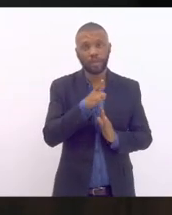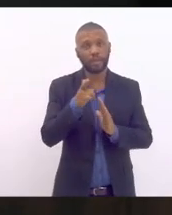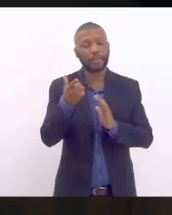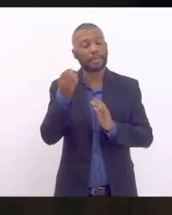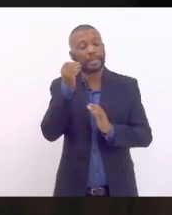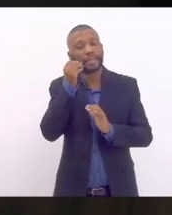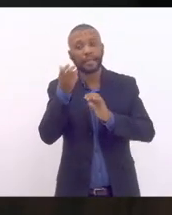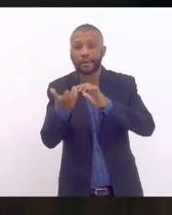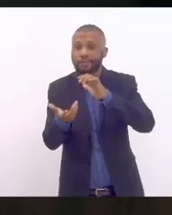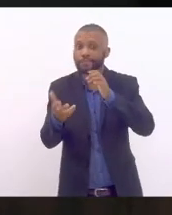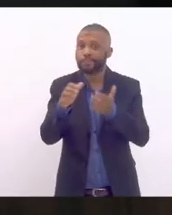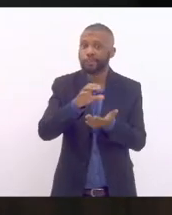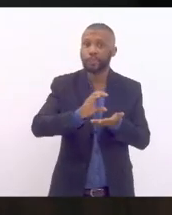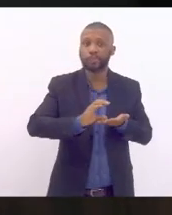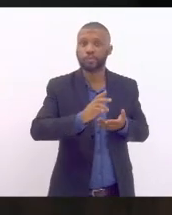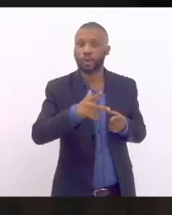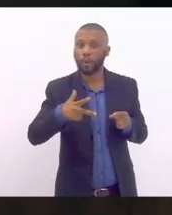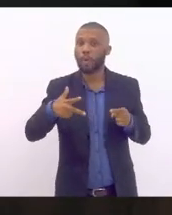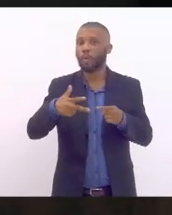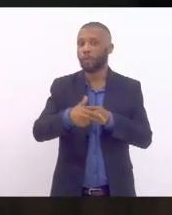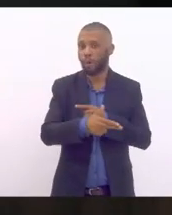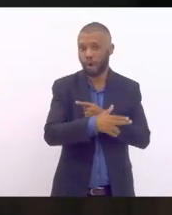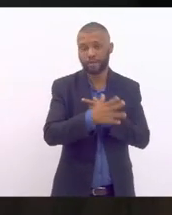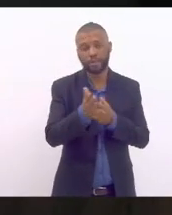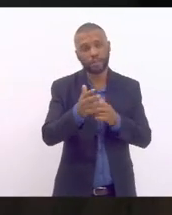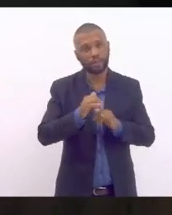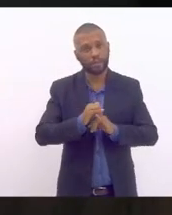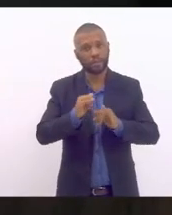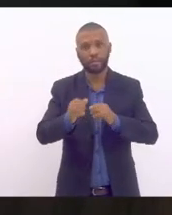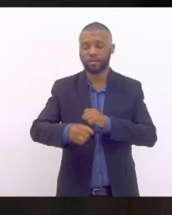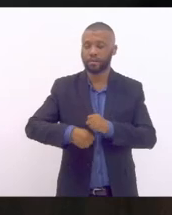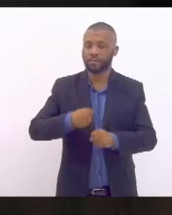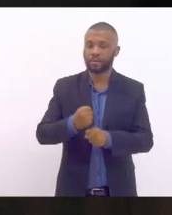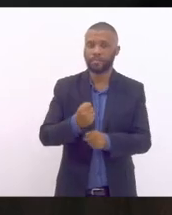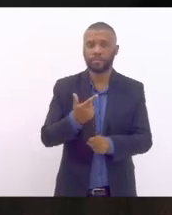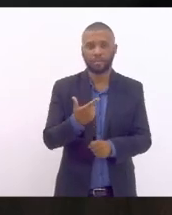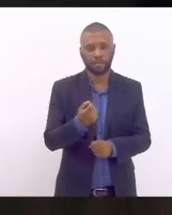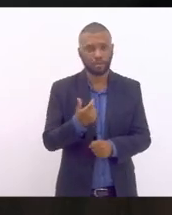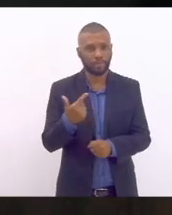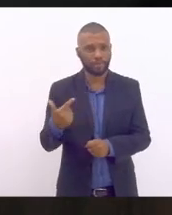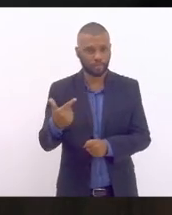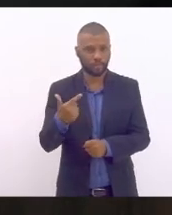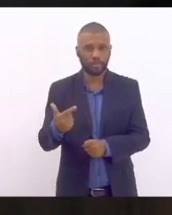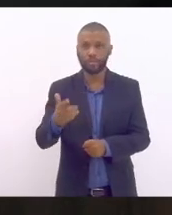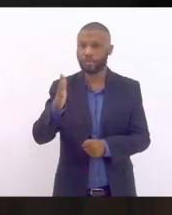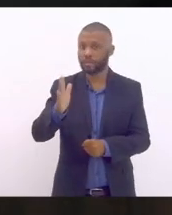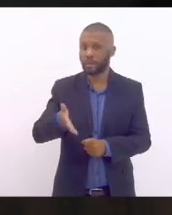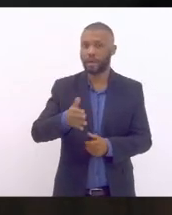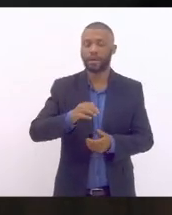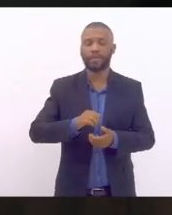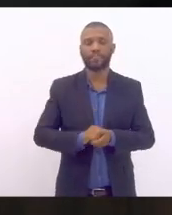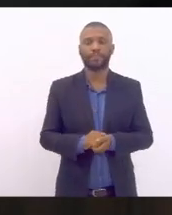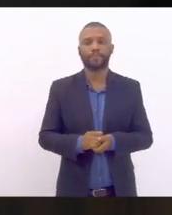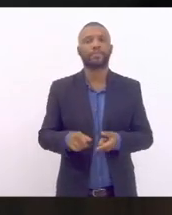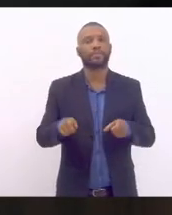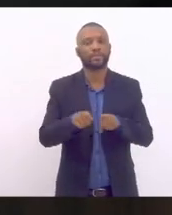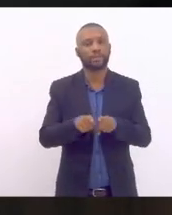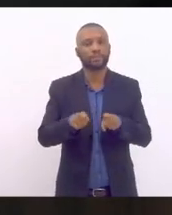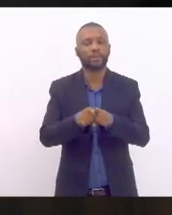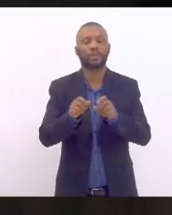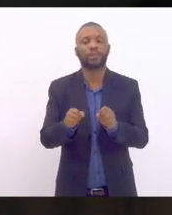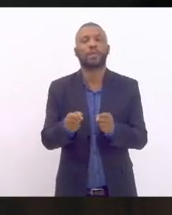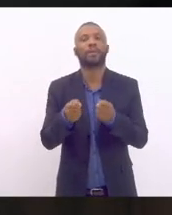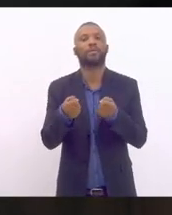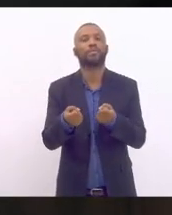mínimo reverter já os cortes já que já estão anunciado para 2022 e também garantir